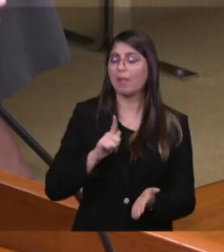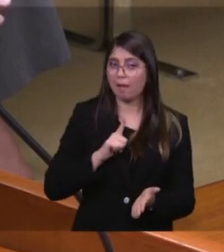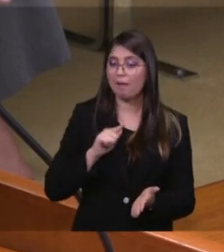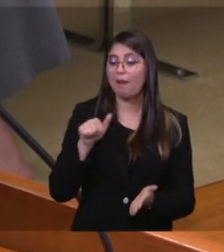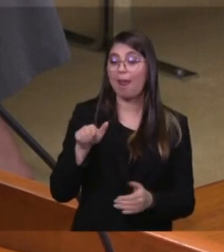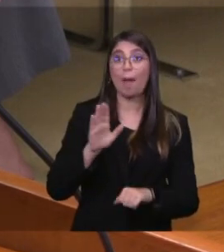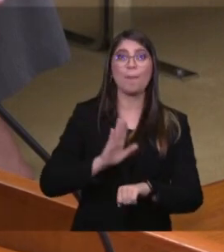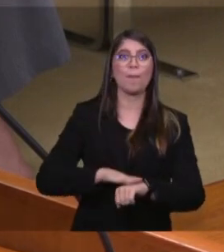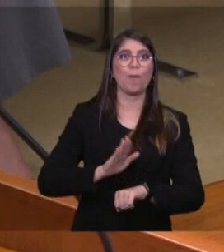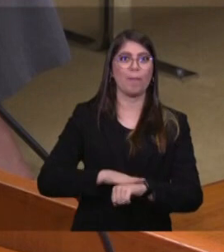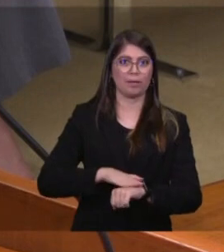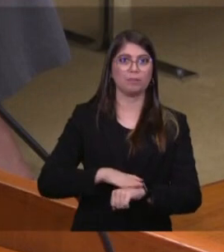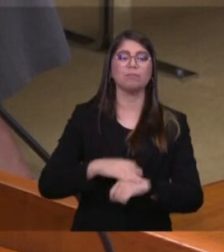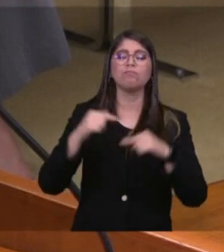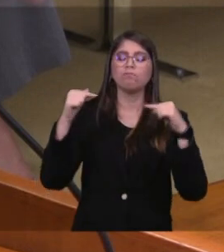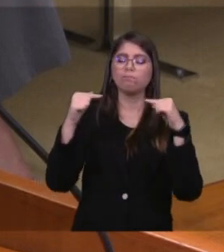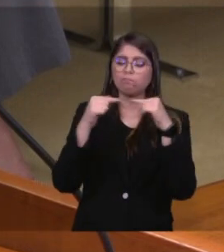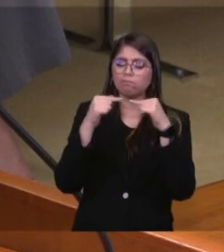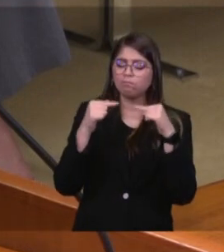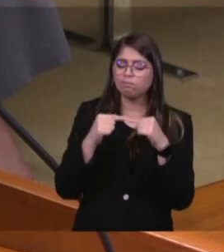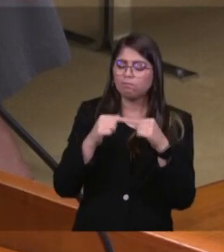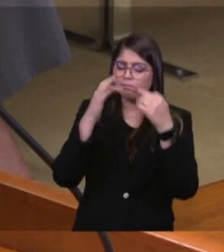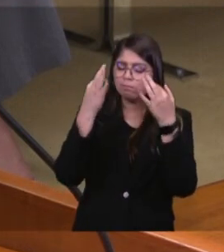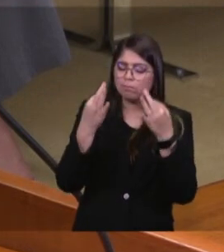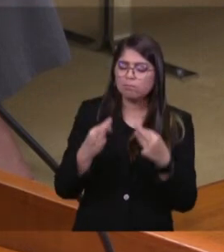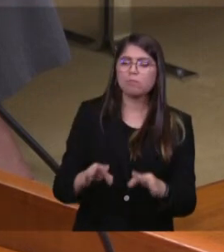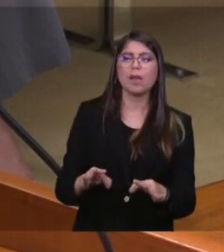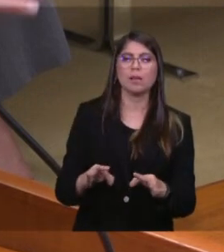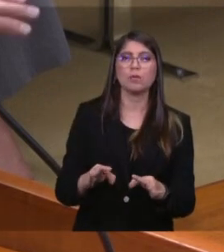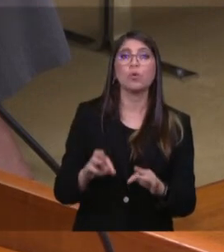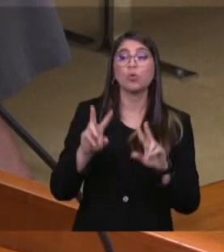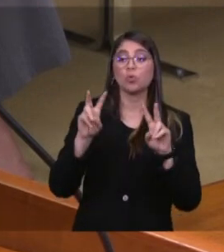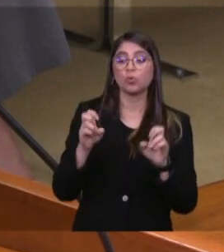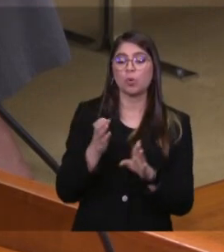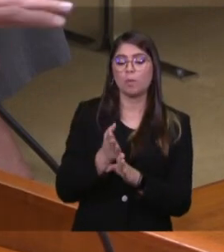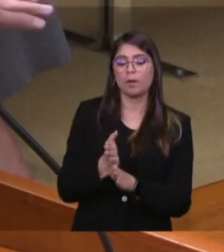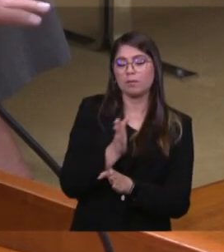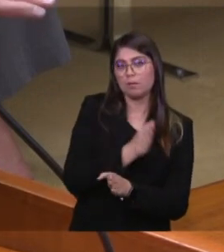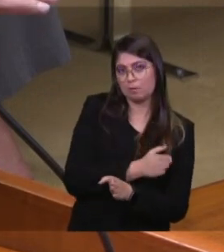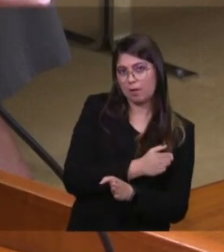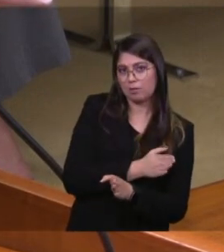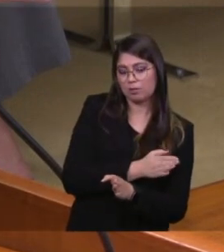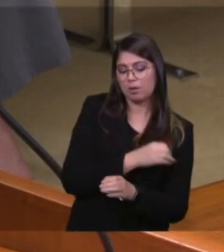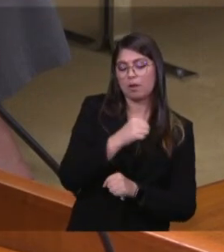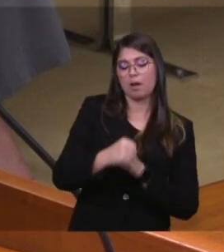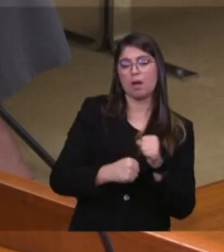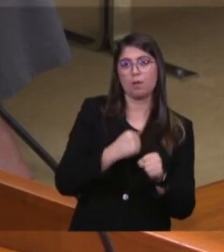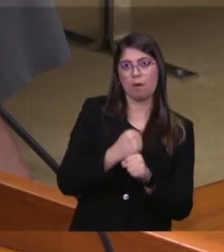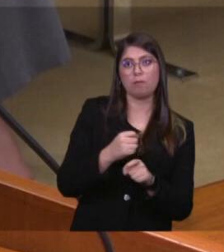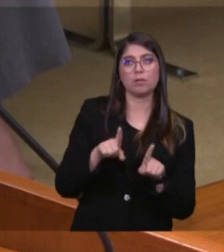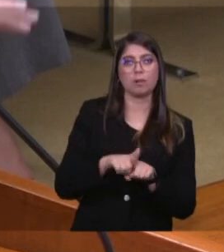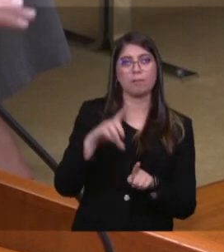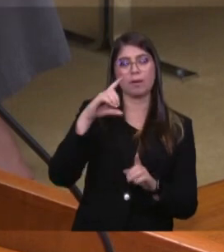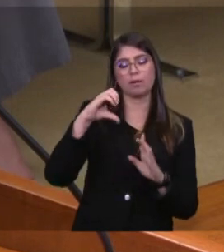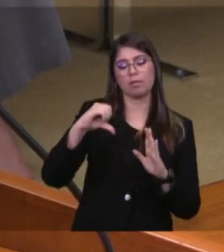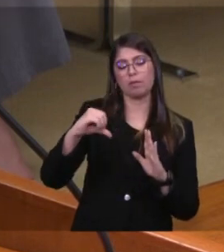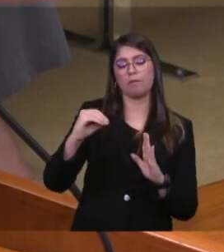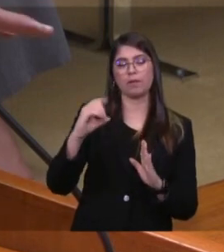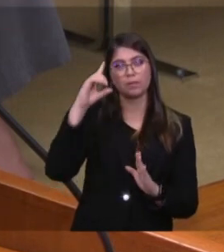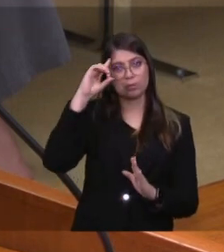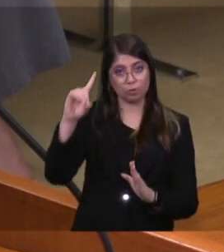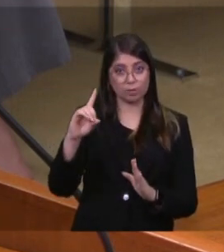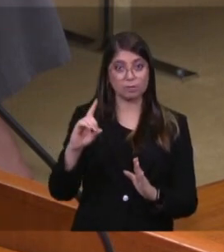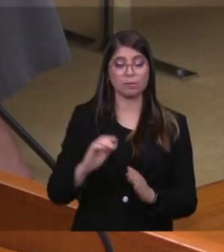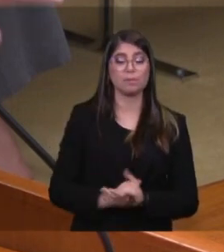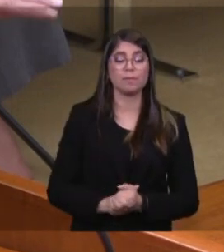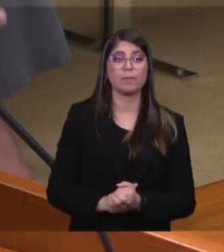naquele momento foi cumprido a questão que diz respeito à anterioridade anual e à anterioridade nonagesimal. O Estado do Ceará cumpriu em